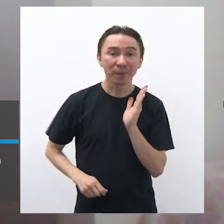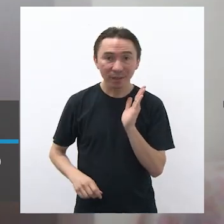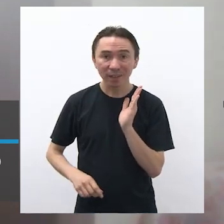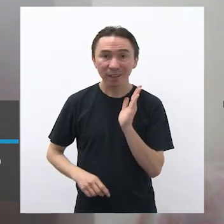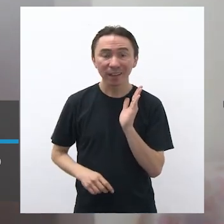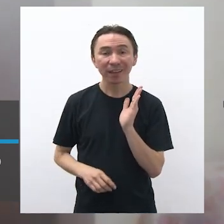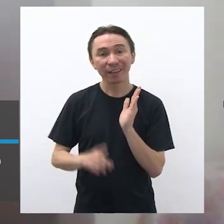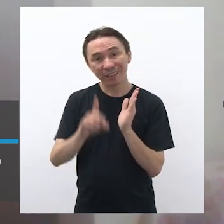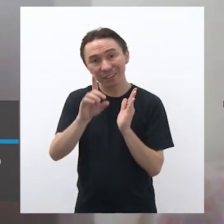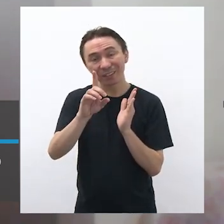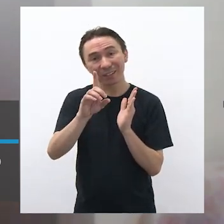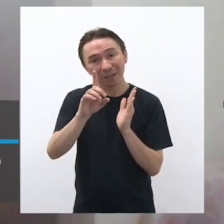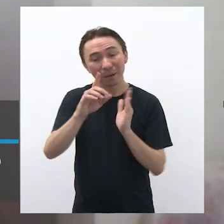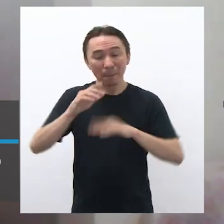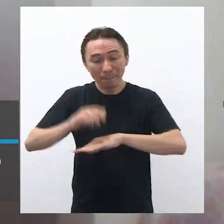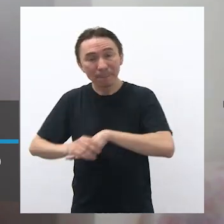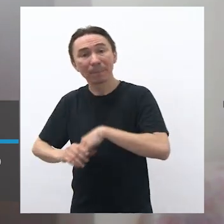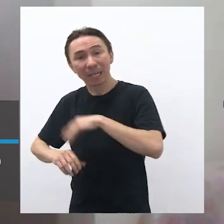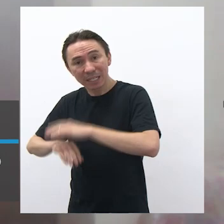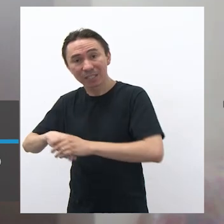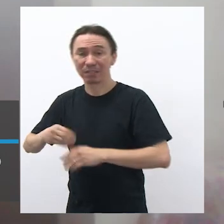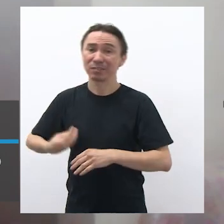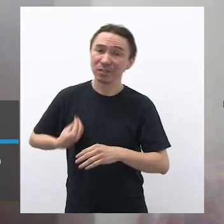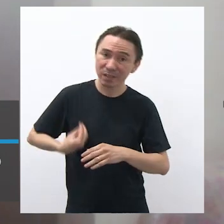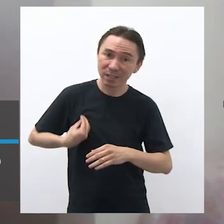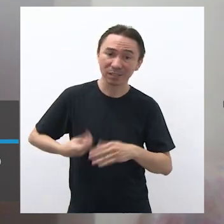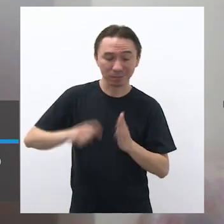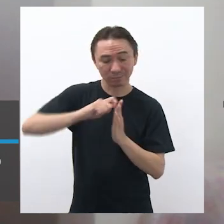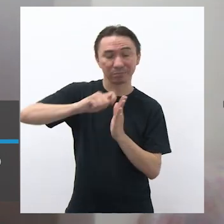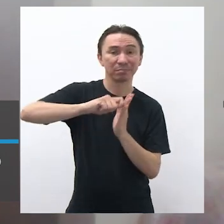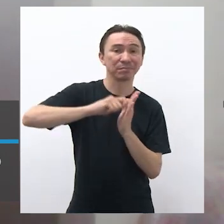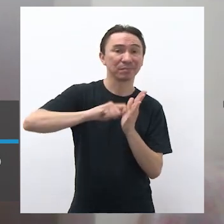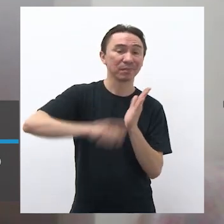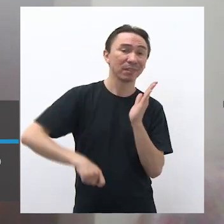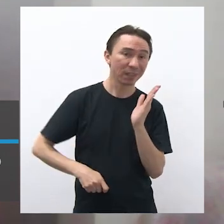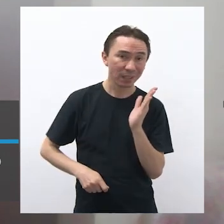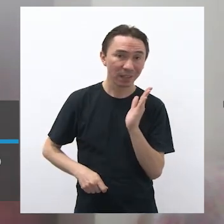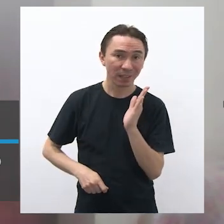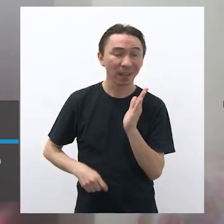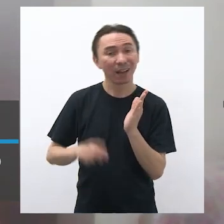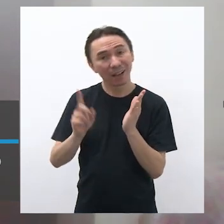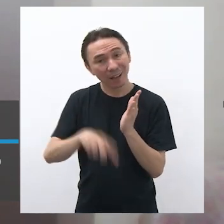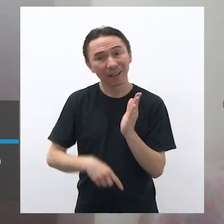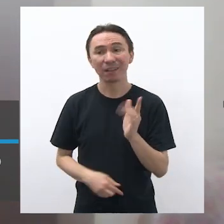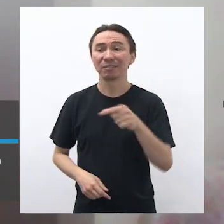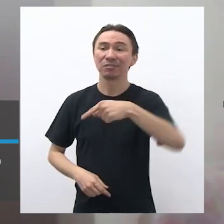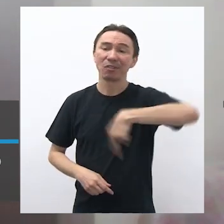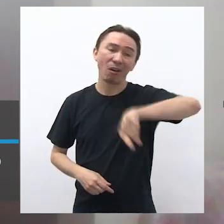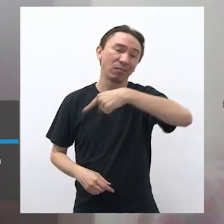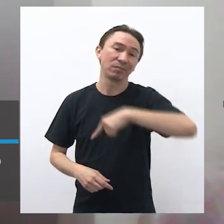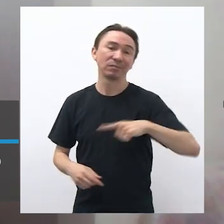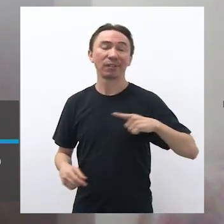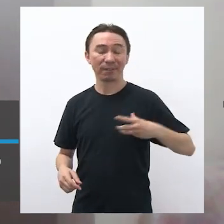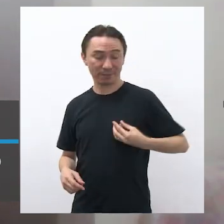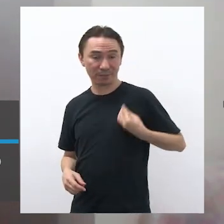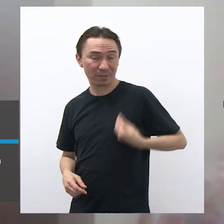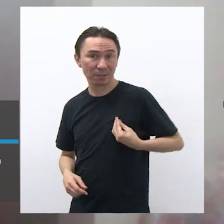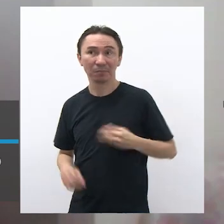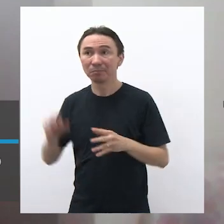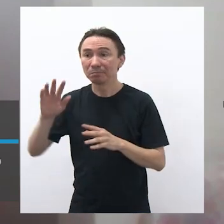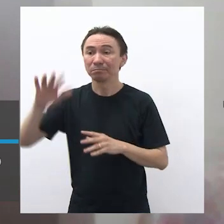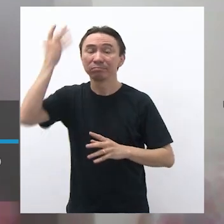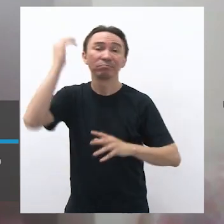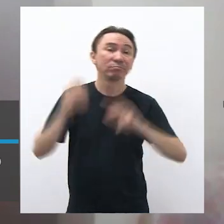é à toa que ele recebe esse nome de práticas e vivências, para a gente contar um pouco das coisas que a gente anda vivendo, né? E de tudo que a gente